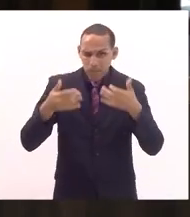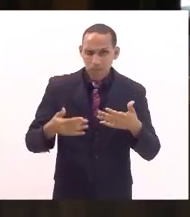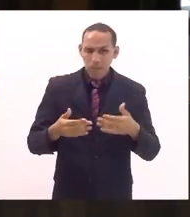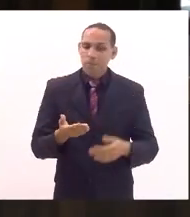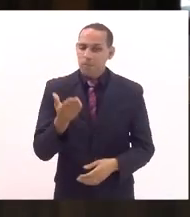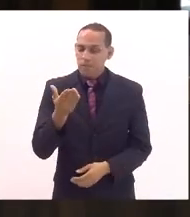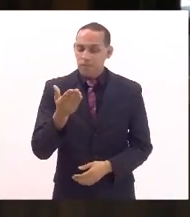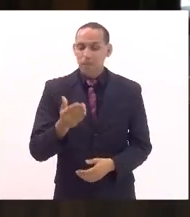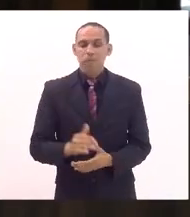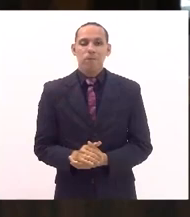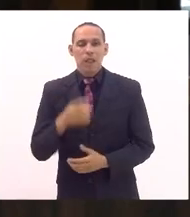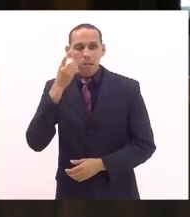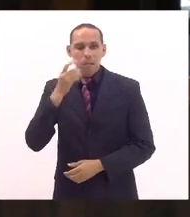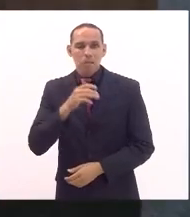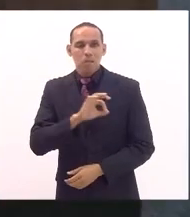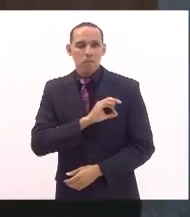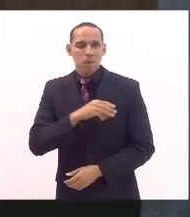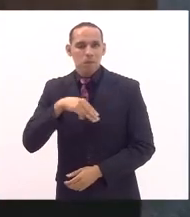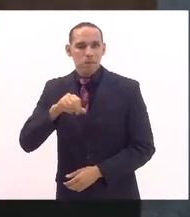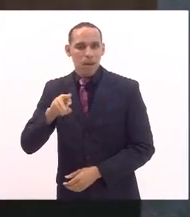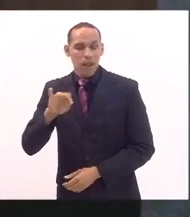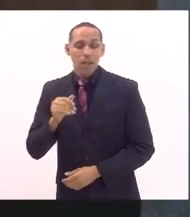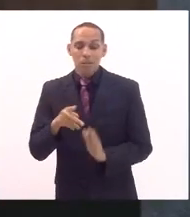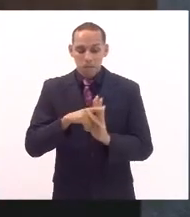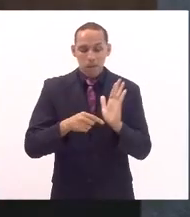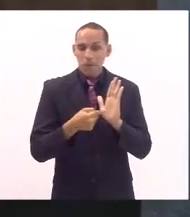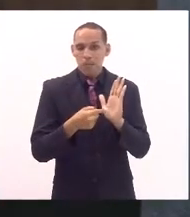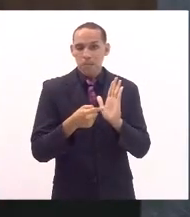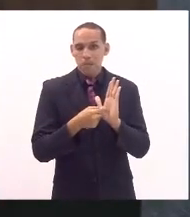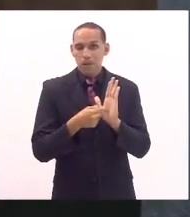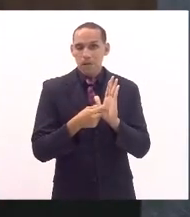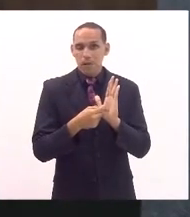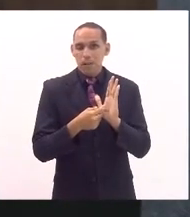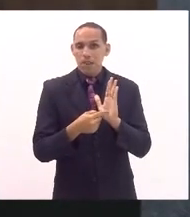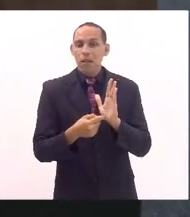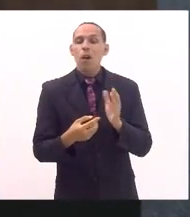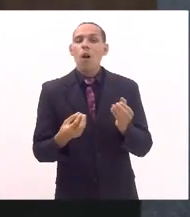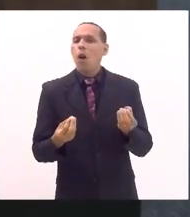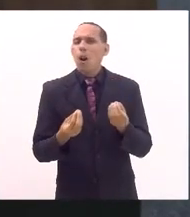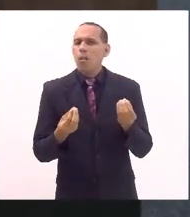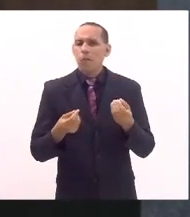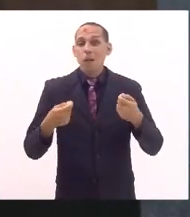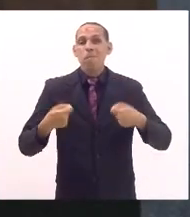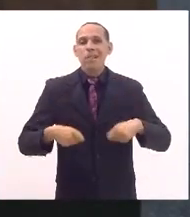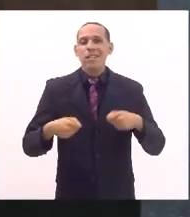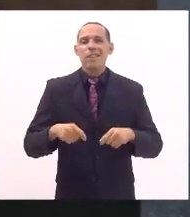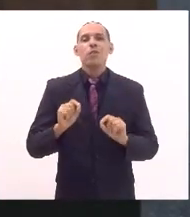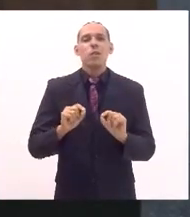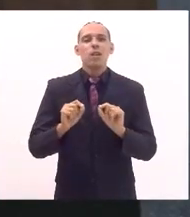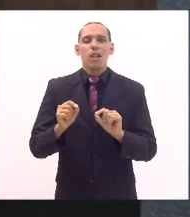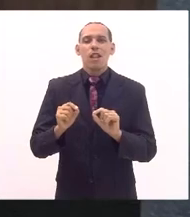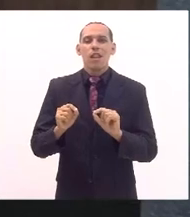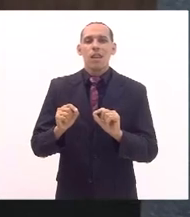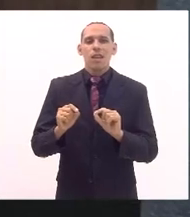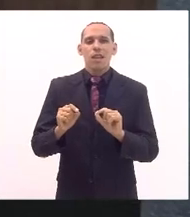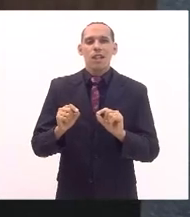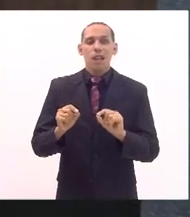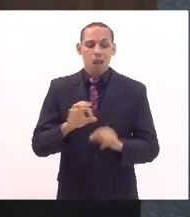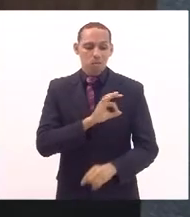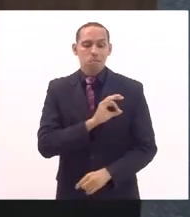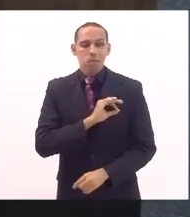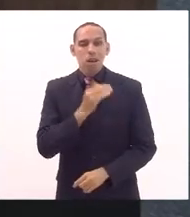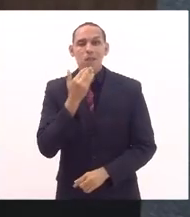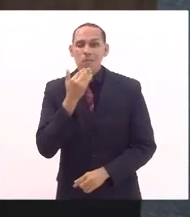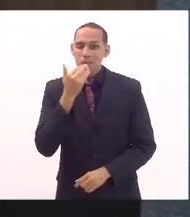com esse projeto ele surge a partir de uma solicitação feita pelos próprios